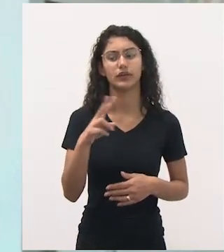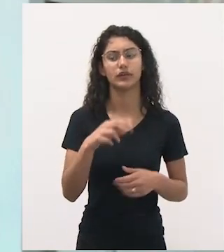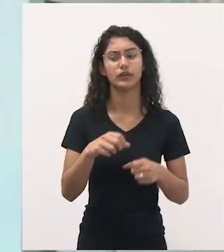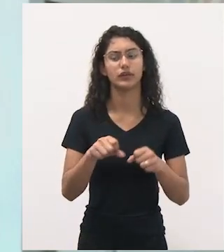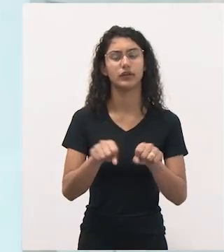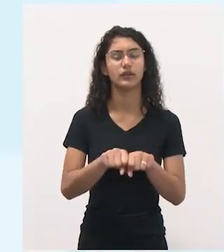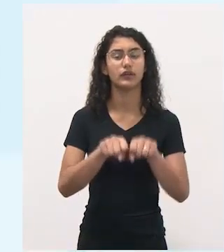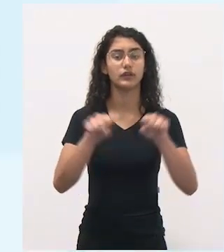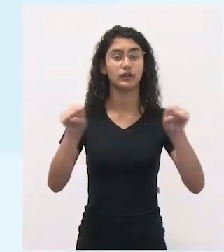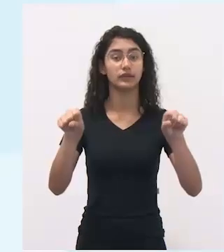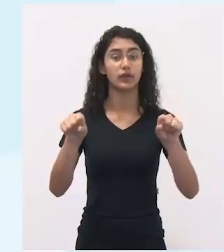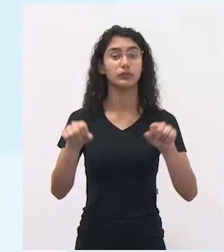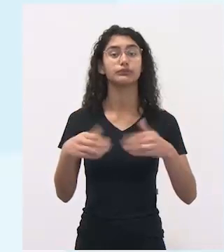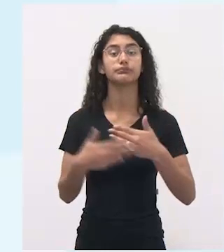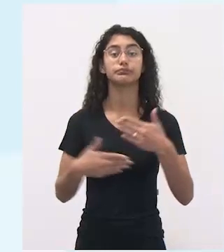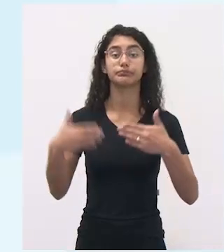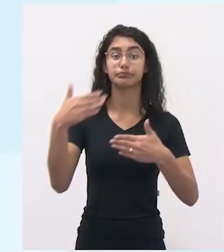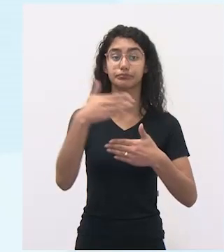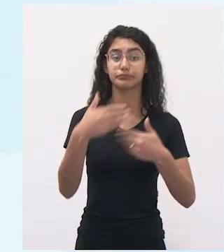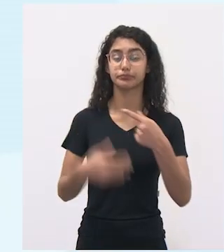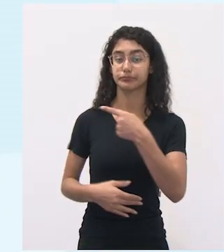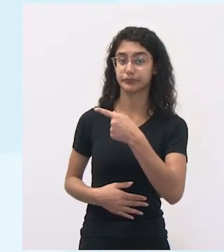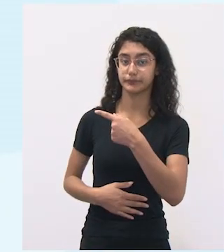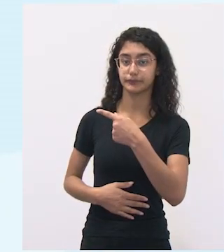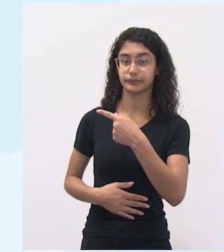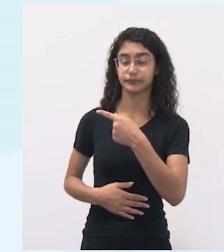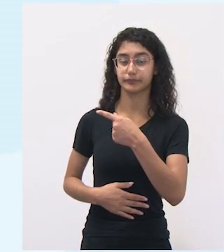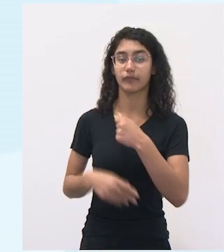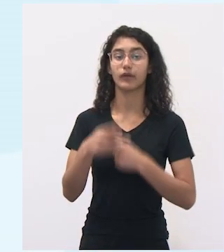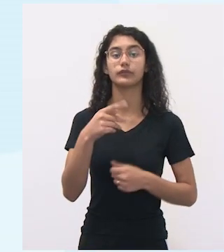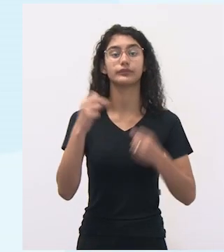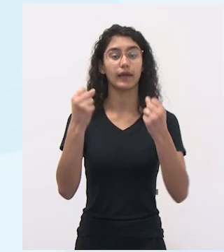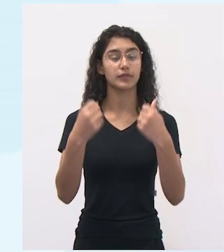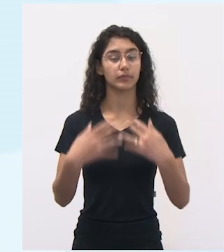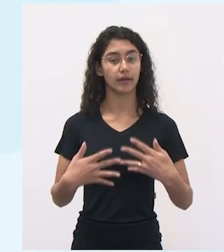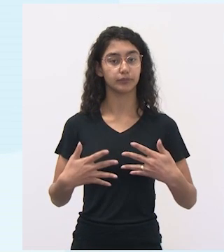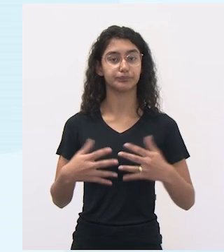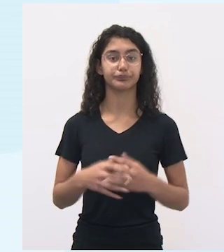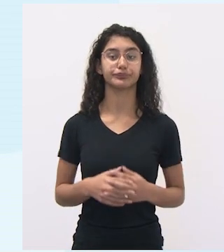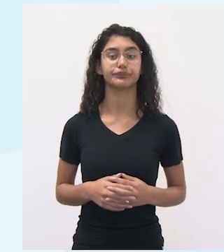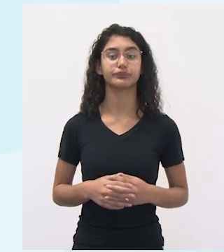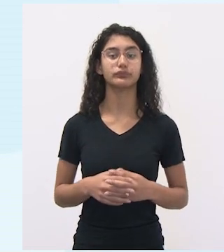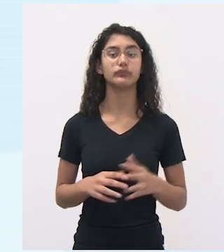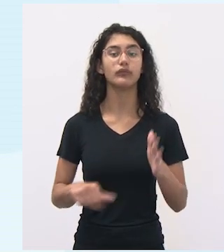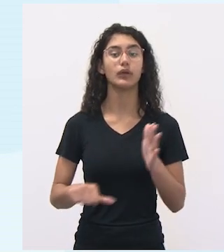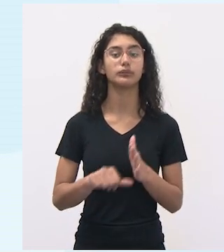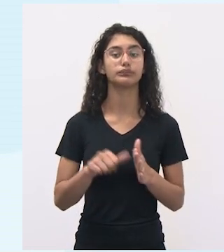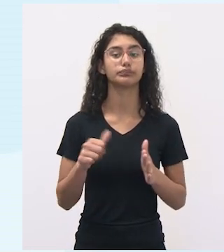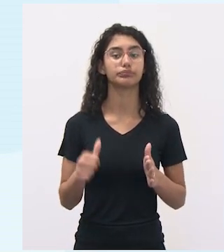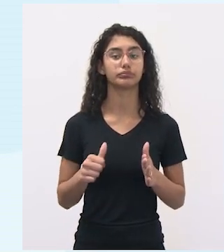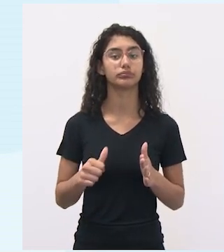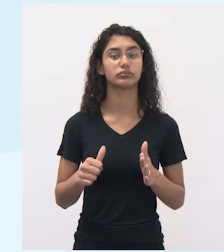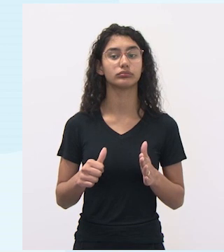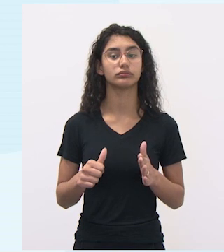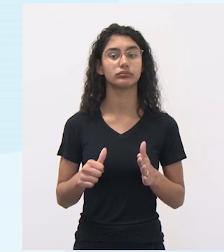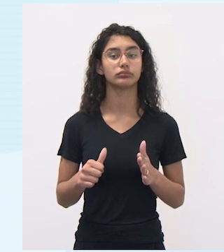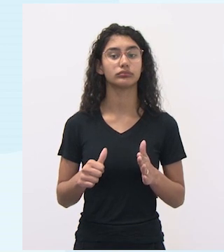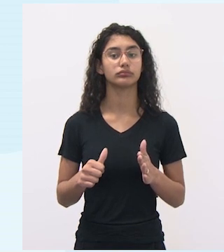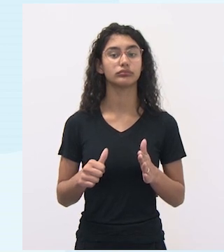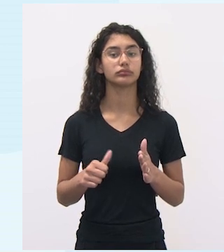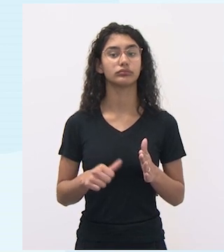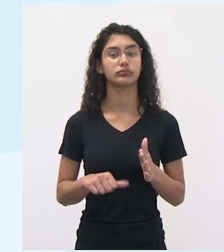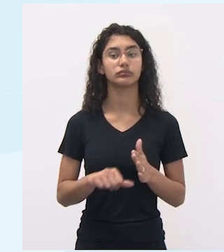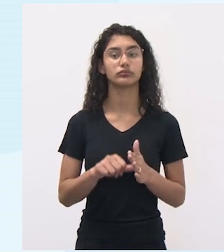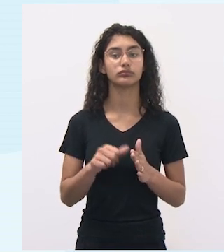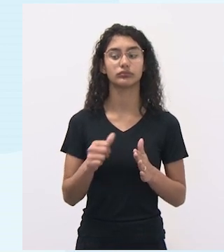importante, que o slide seguinte, o nosso primeiro slide, vai retratar, que é, primeiro, eu preciso de um diagnóstico,